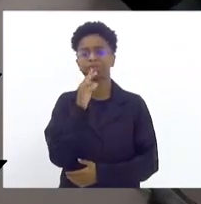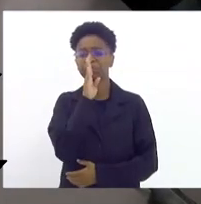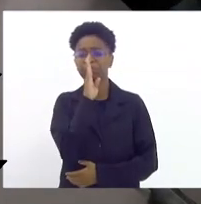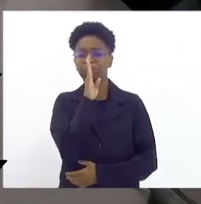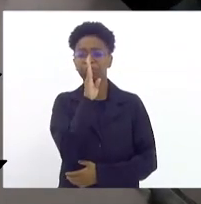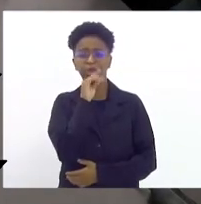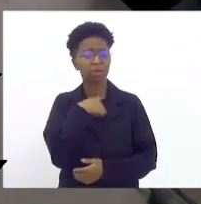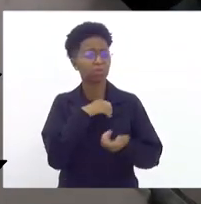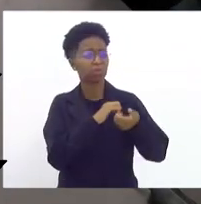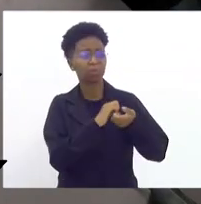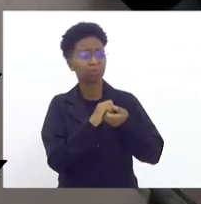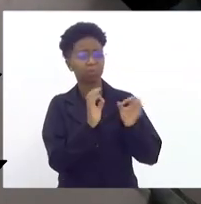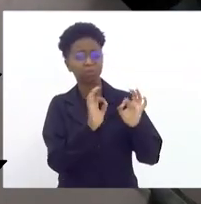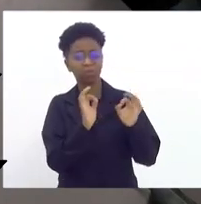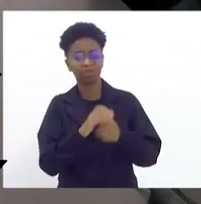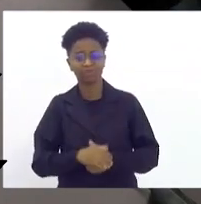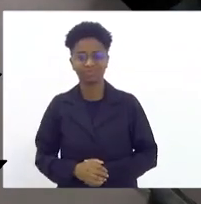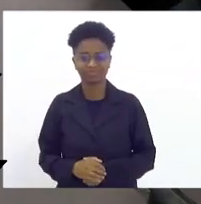cumprimentei.